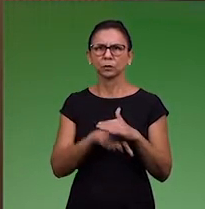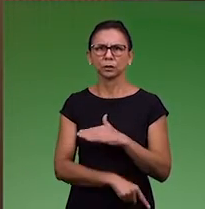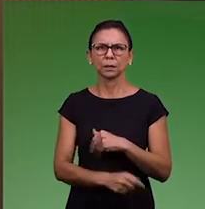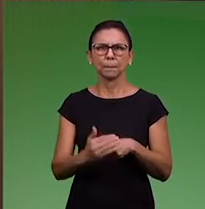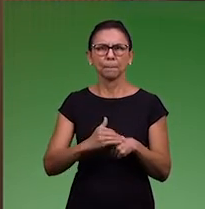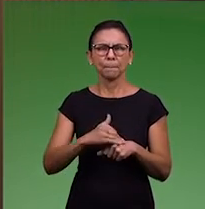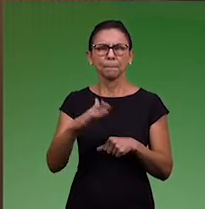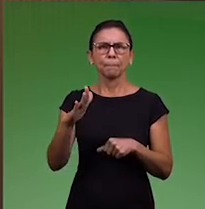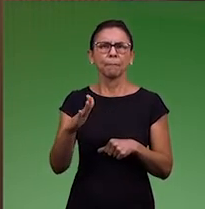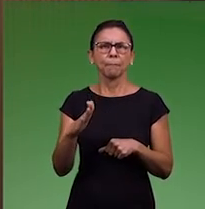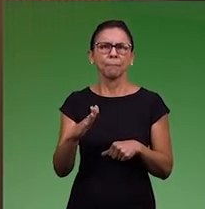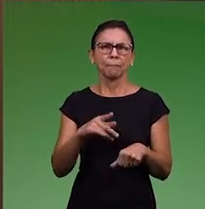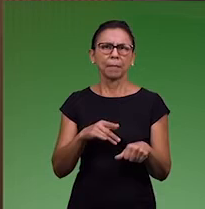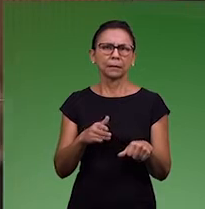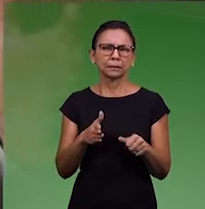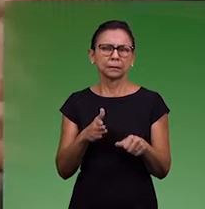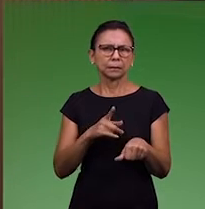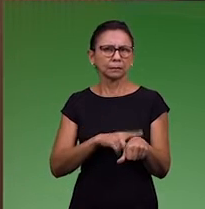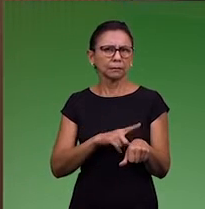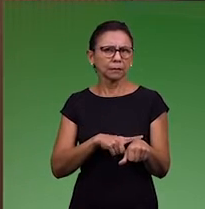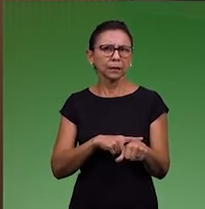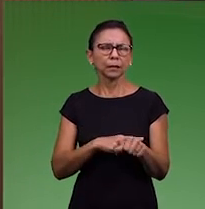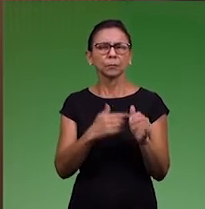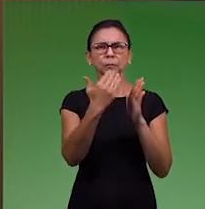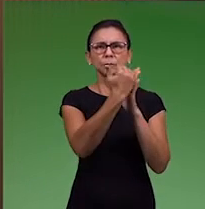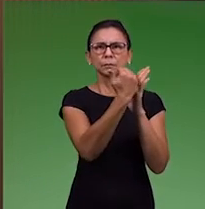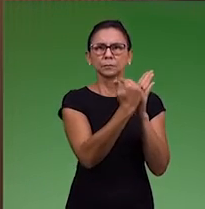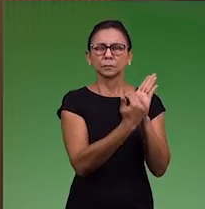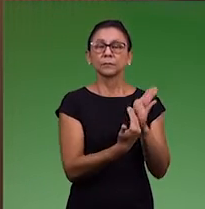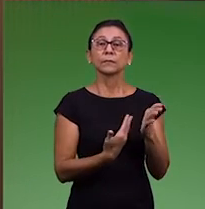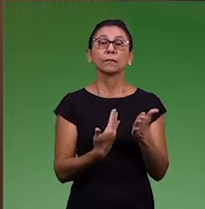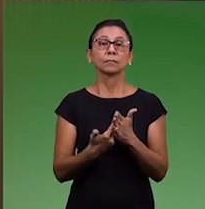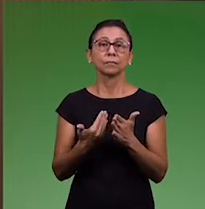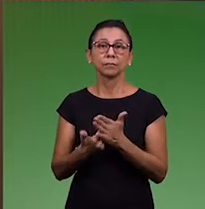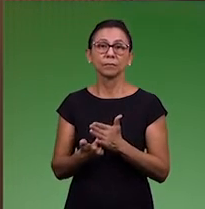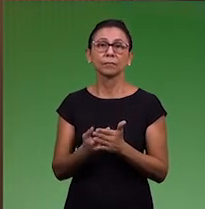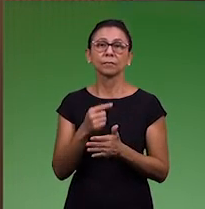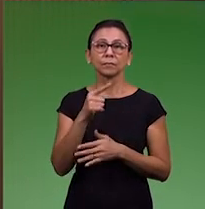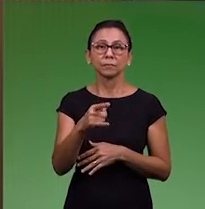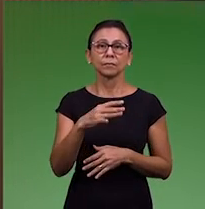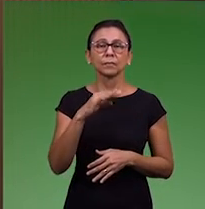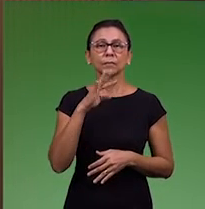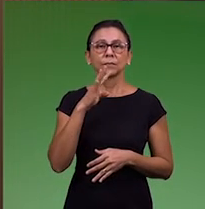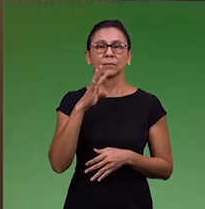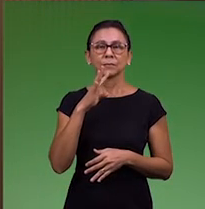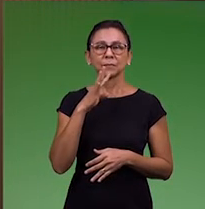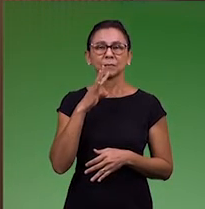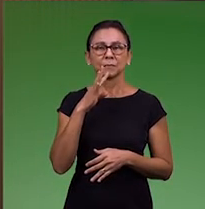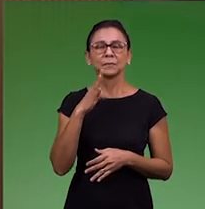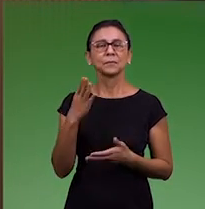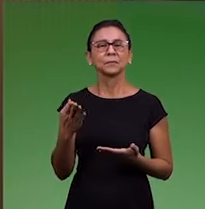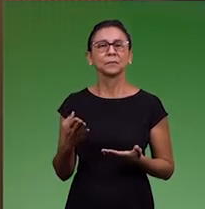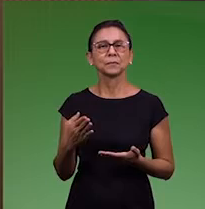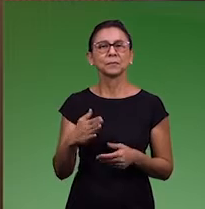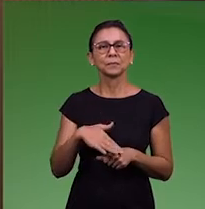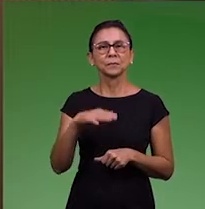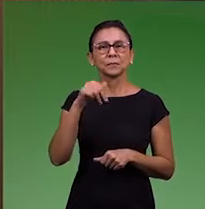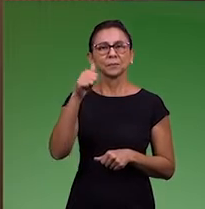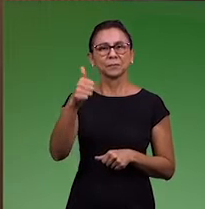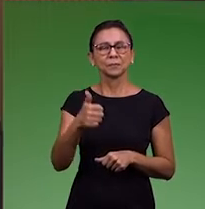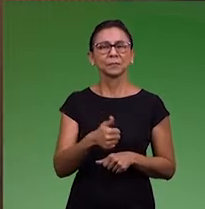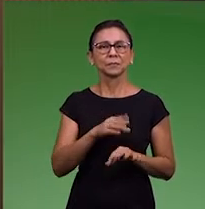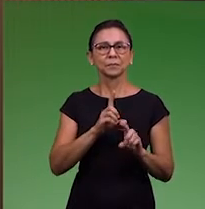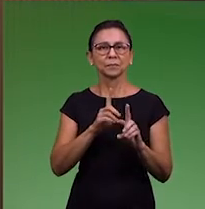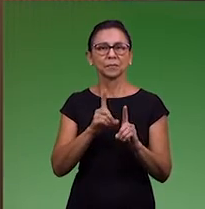tempo, com uma sequência de aulas que vai lhe permitir conhecer melhor a palavra do Senhor e a sua doutrina e os seus